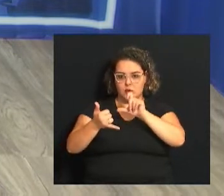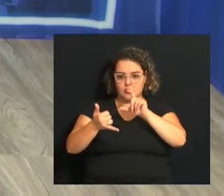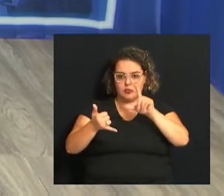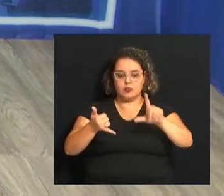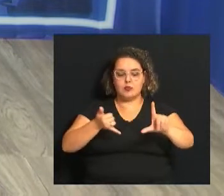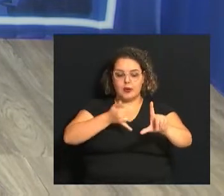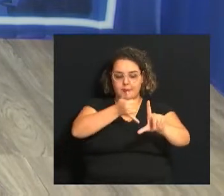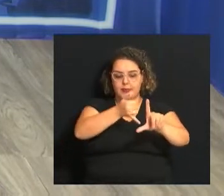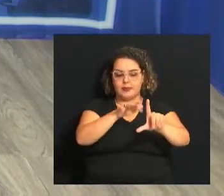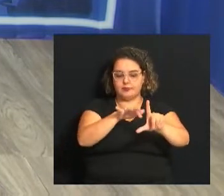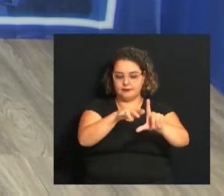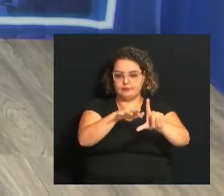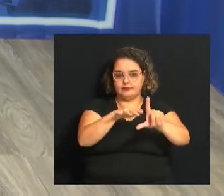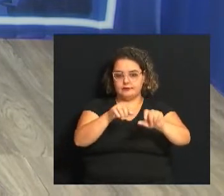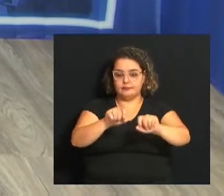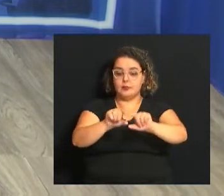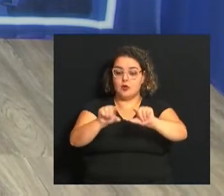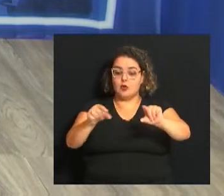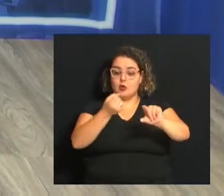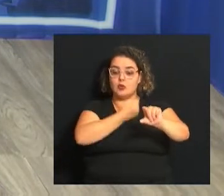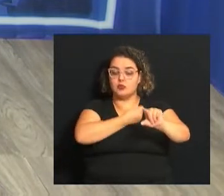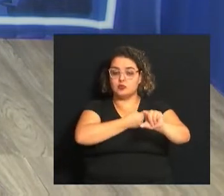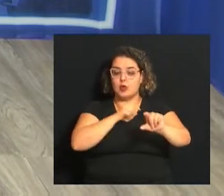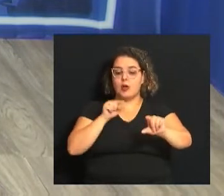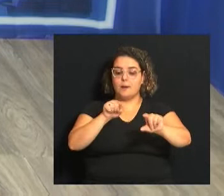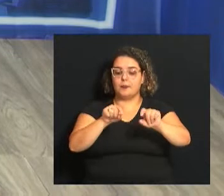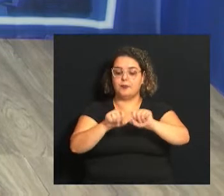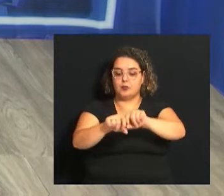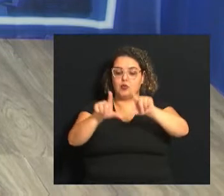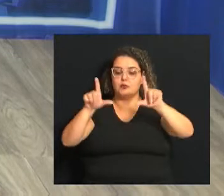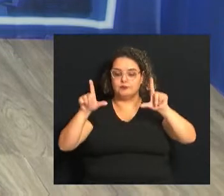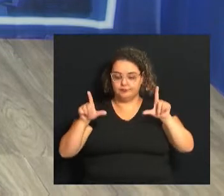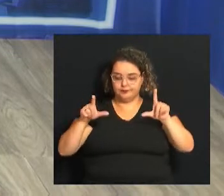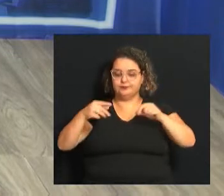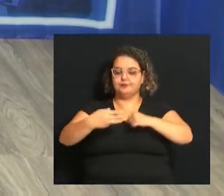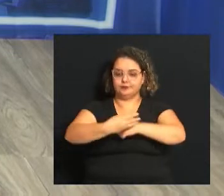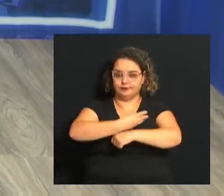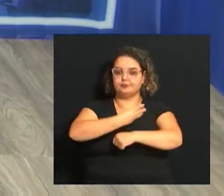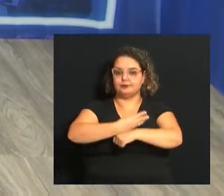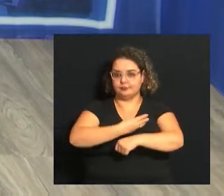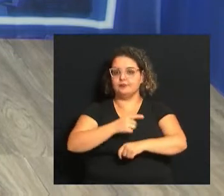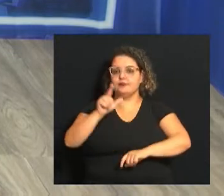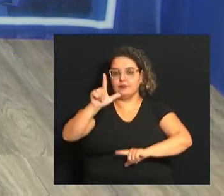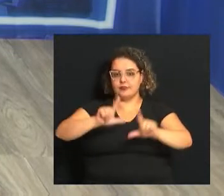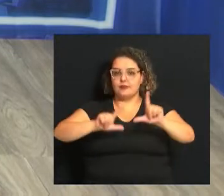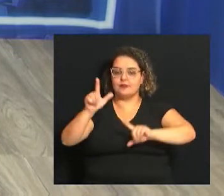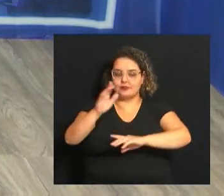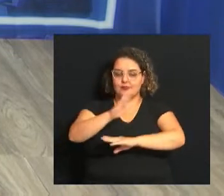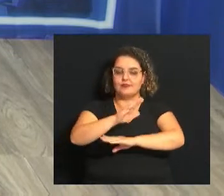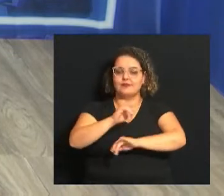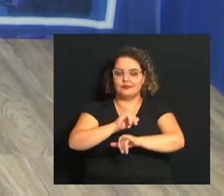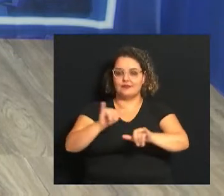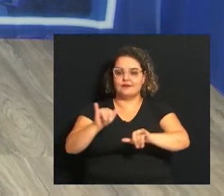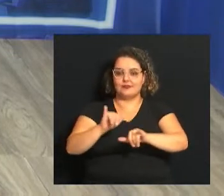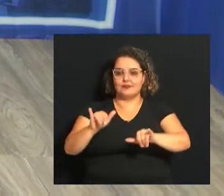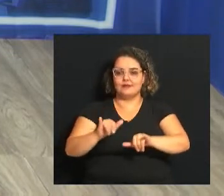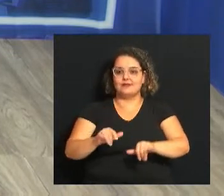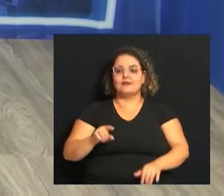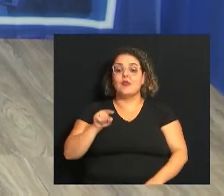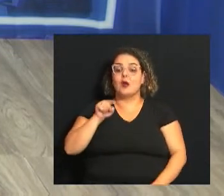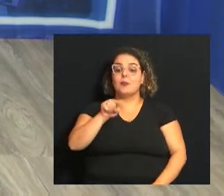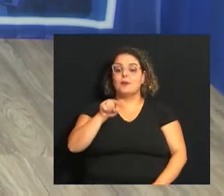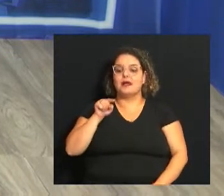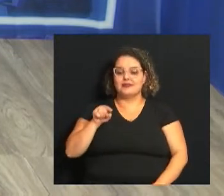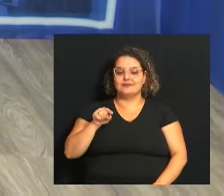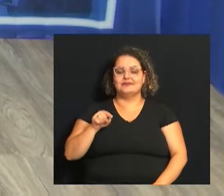uma foto apontando para este QR Code, já aparece aí para você o WhatsApp da TV Câmara Campinas. Você aperta e manda o